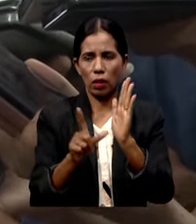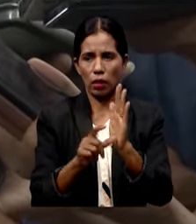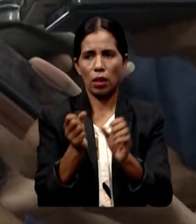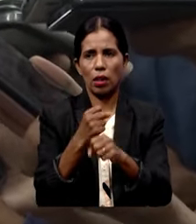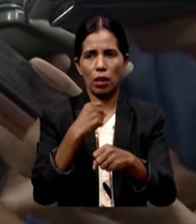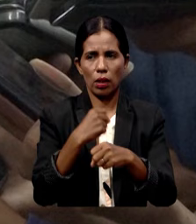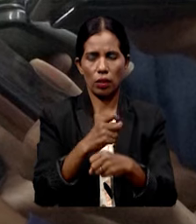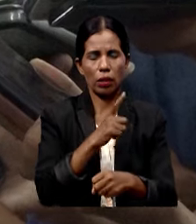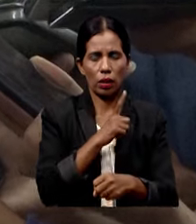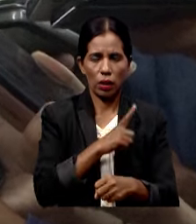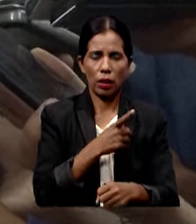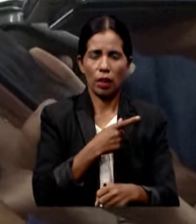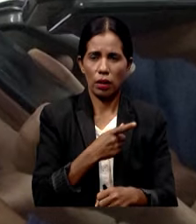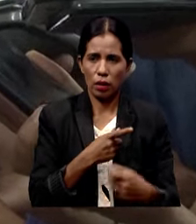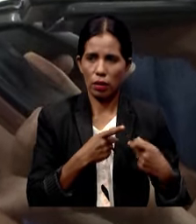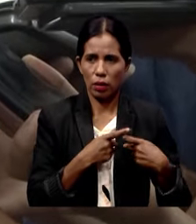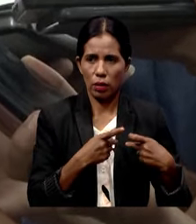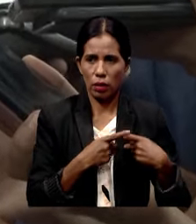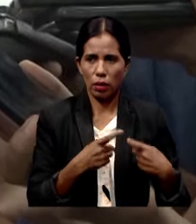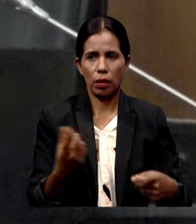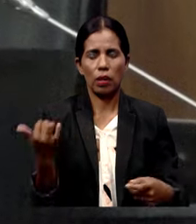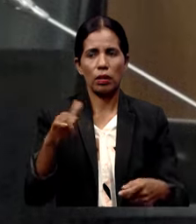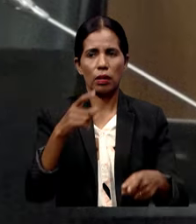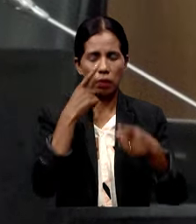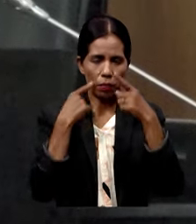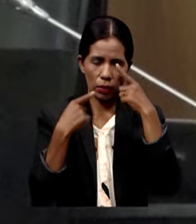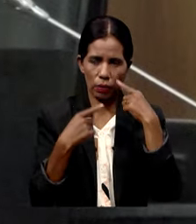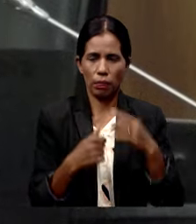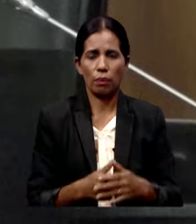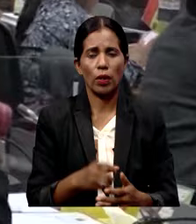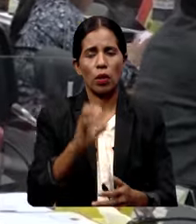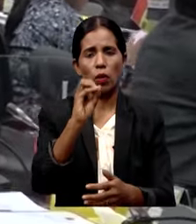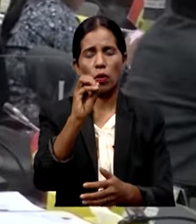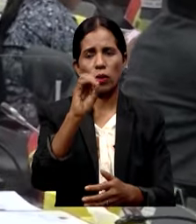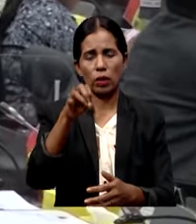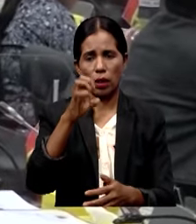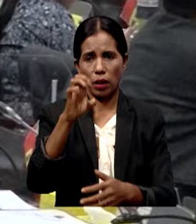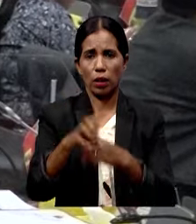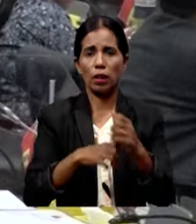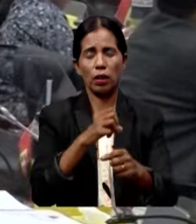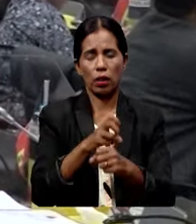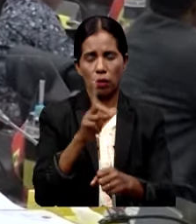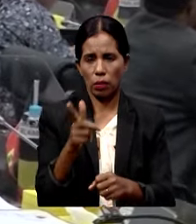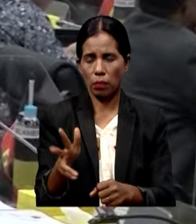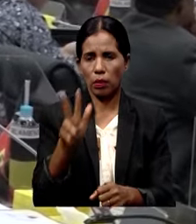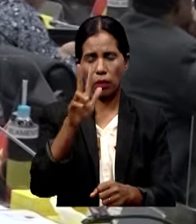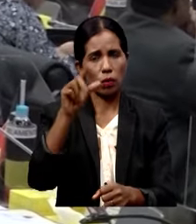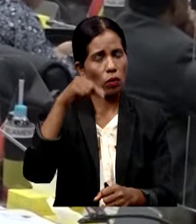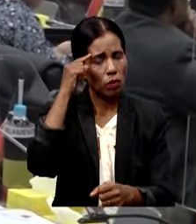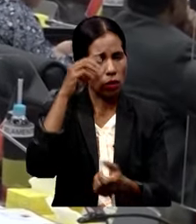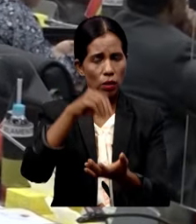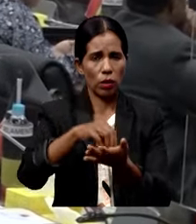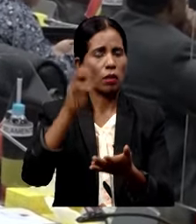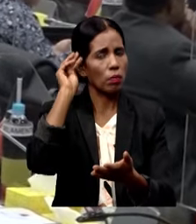ni laran kane klitan o halo sira ni mata ben solilita Orçamento geral tina rihun rua ro nolur sintolu governo aloca ba